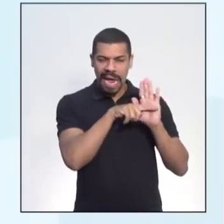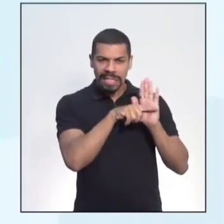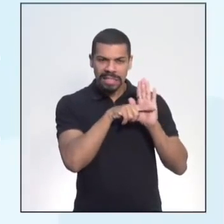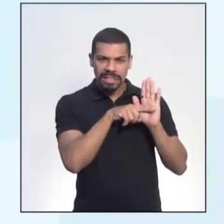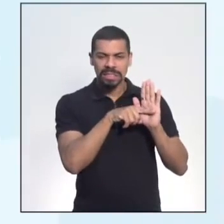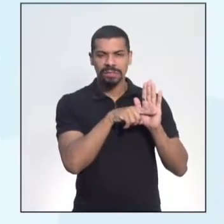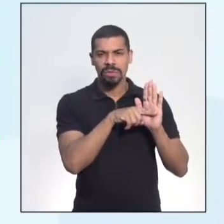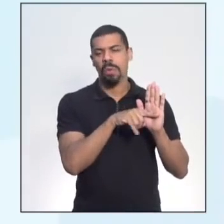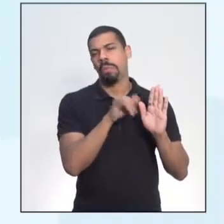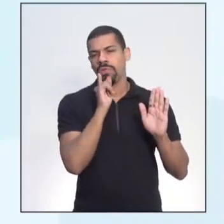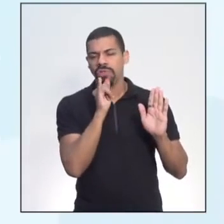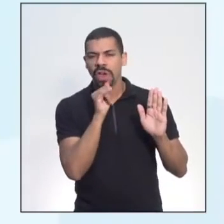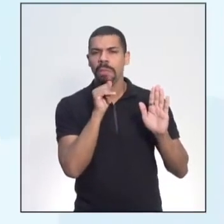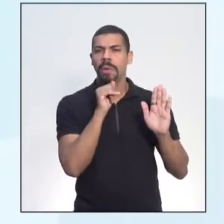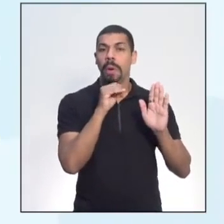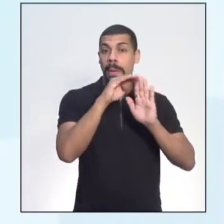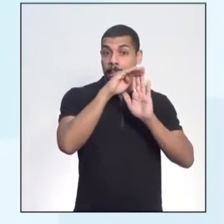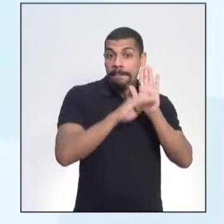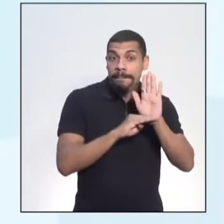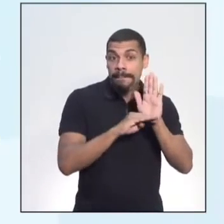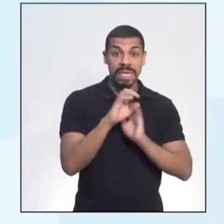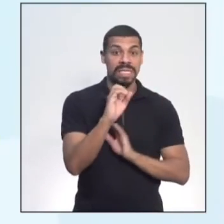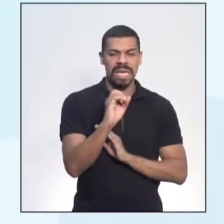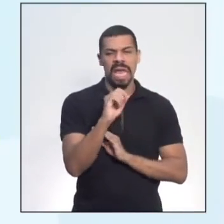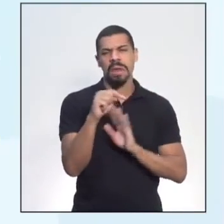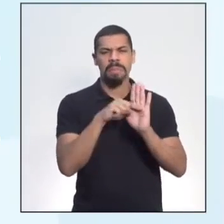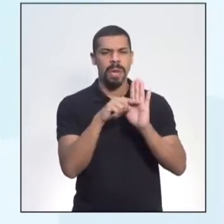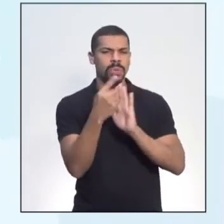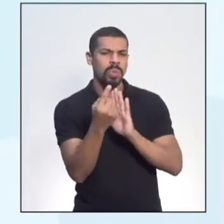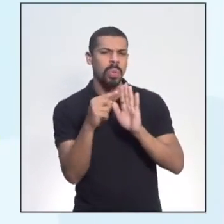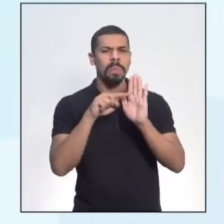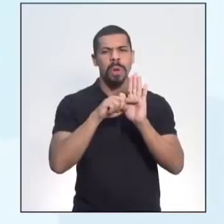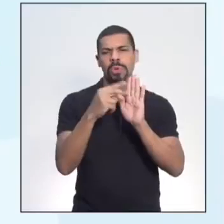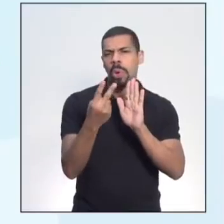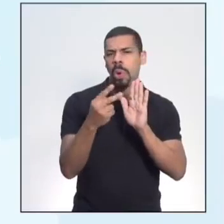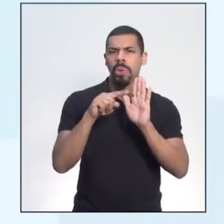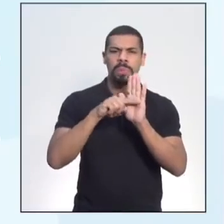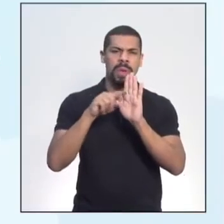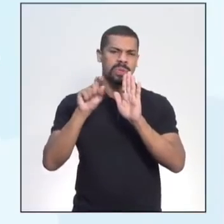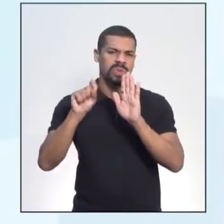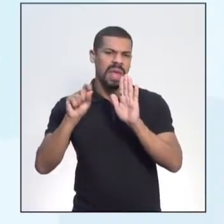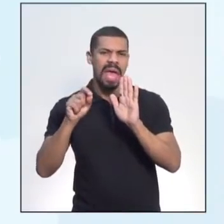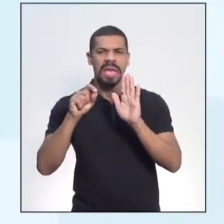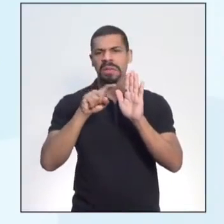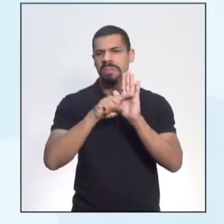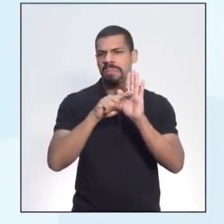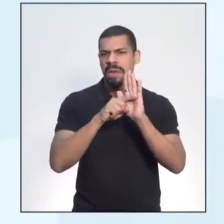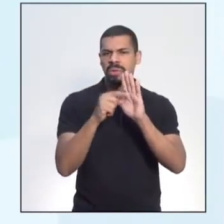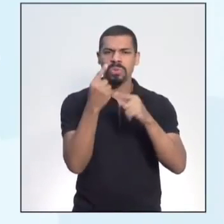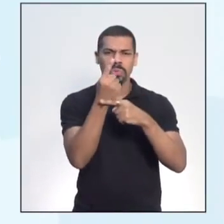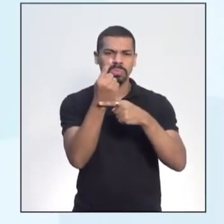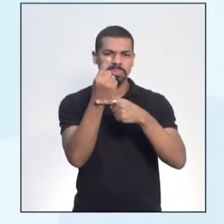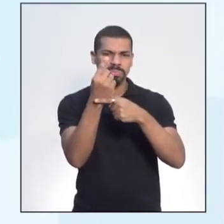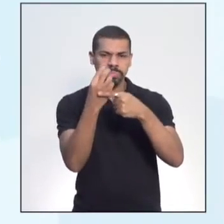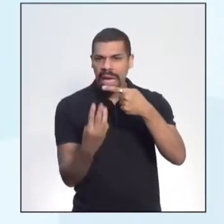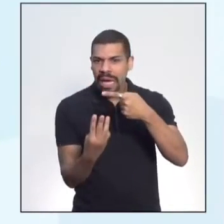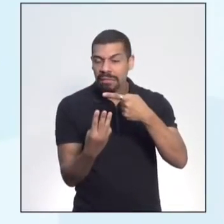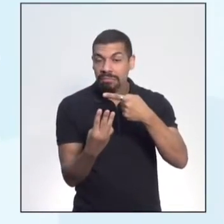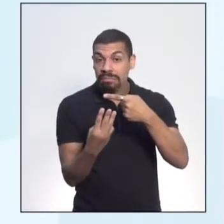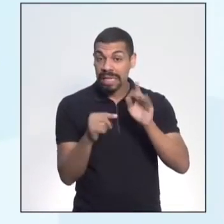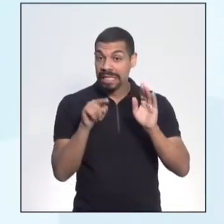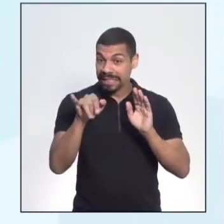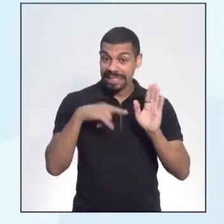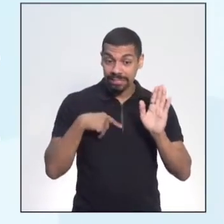negativo, ou seja, menor que 0, menos 1, menos 2, menos 10, menos 1/3, apareceu o sinal de